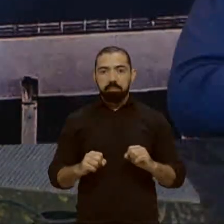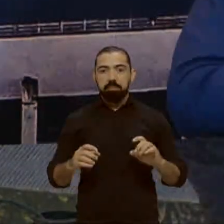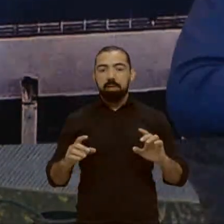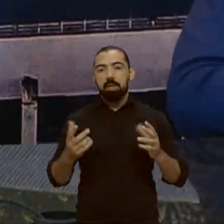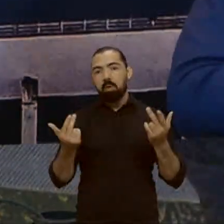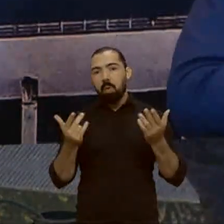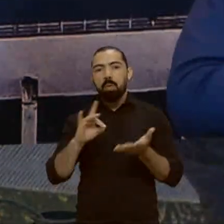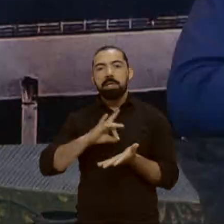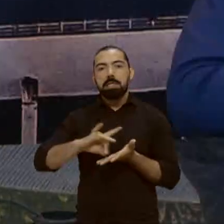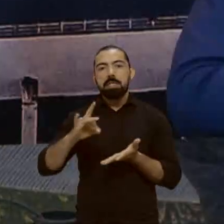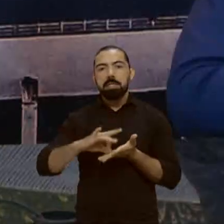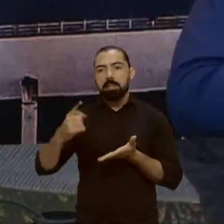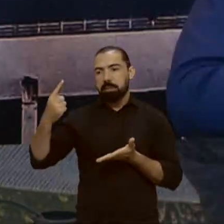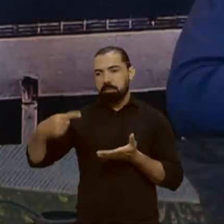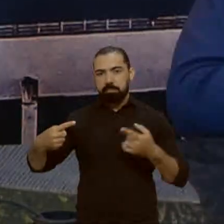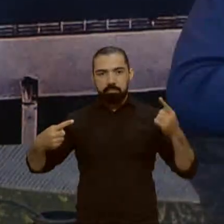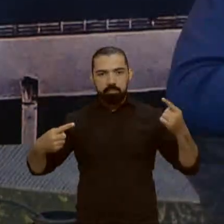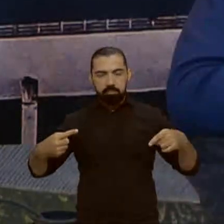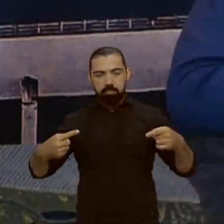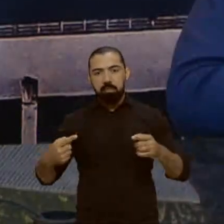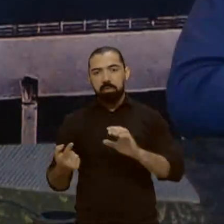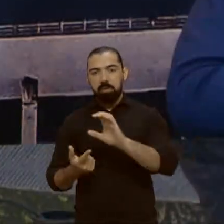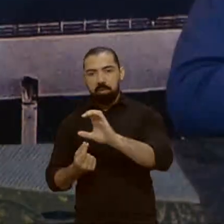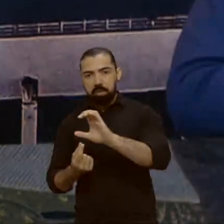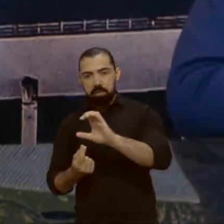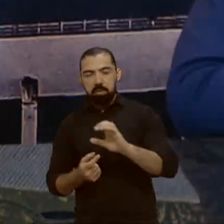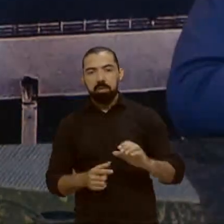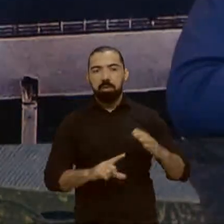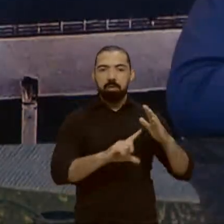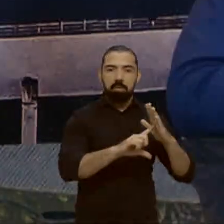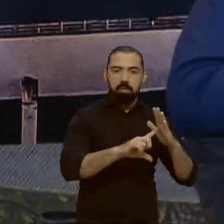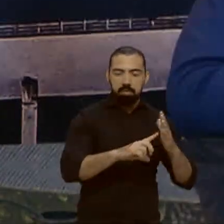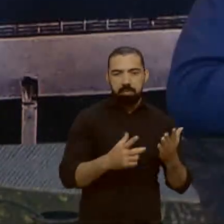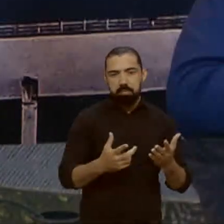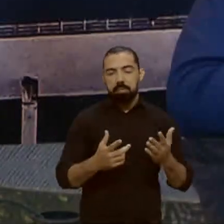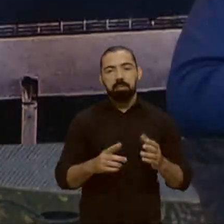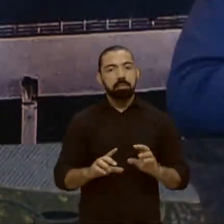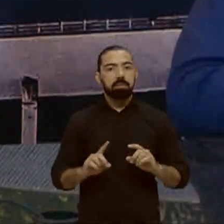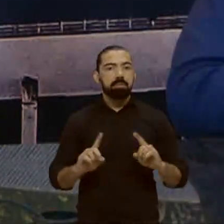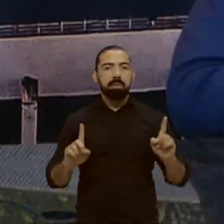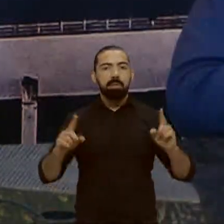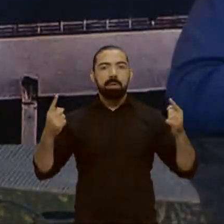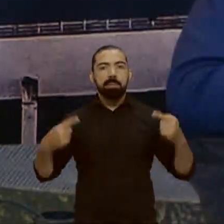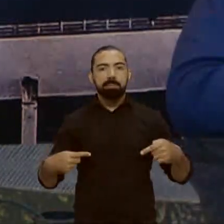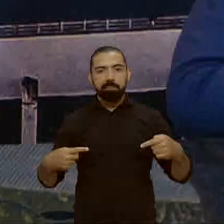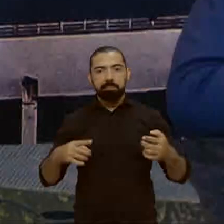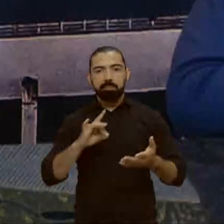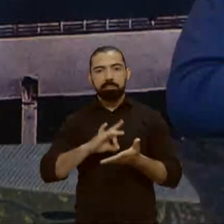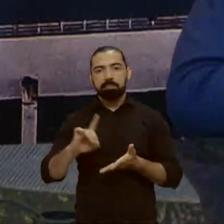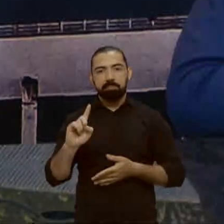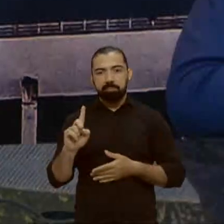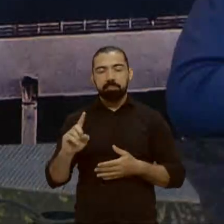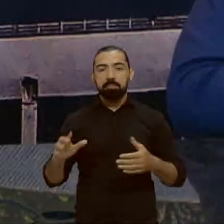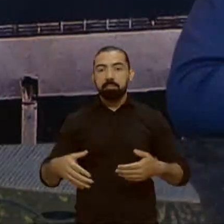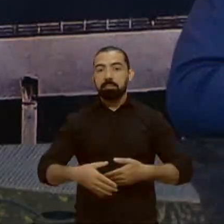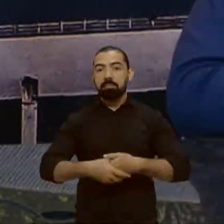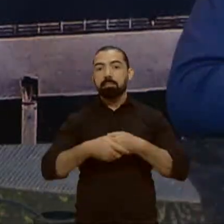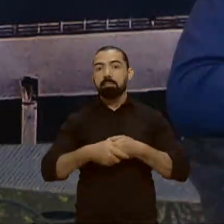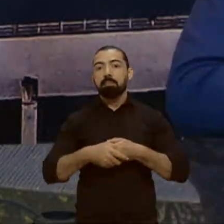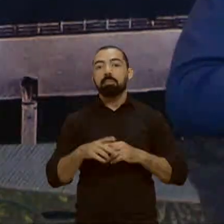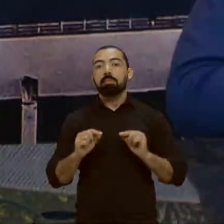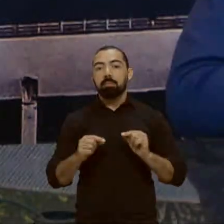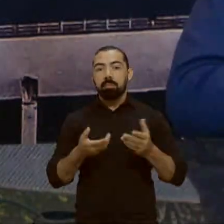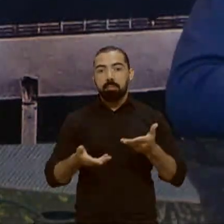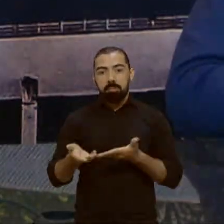inimigos, né? Entre consumidor e fornecedor. De fato, eu acho que o grande sistema de proteção ao consumidor quer é justamente que essa relação